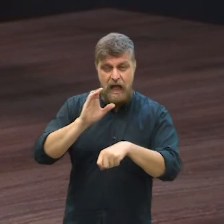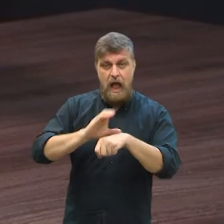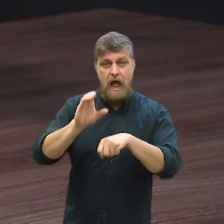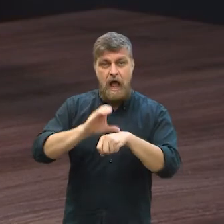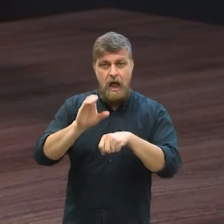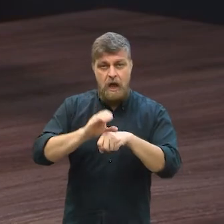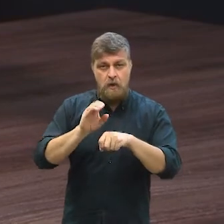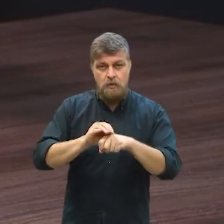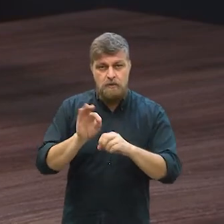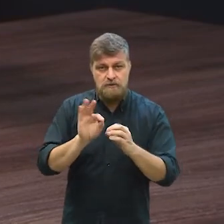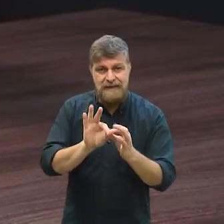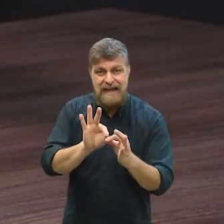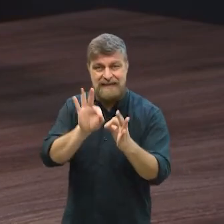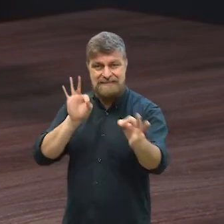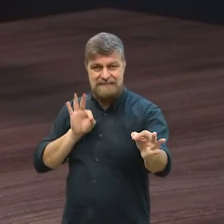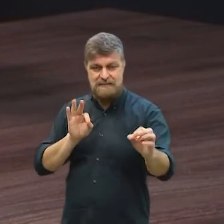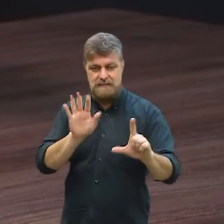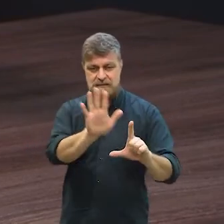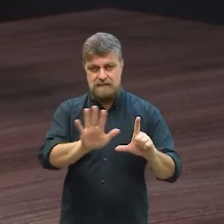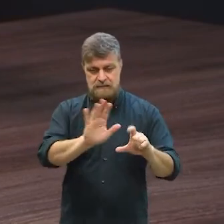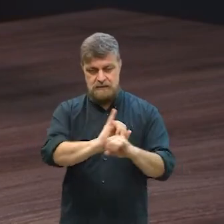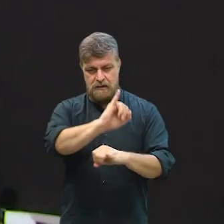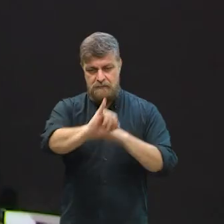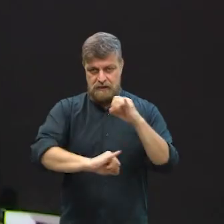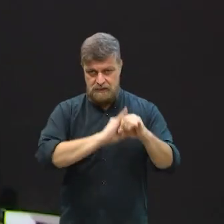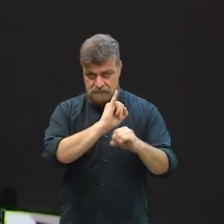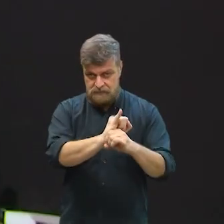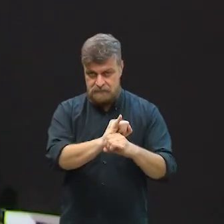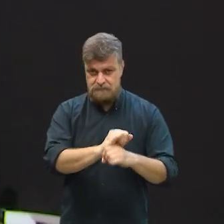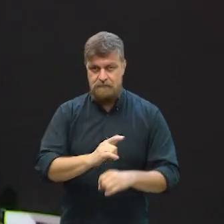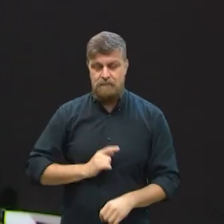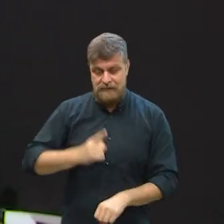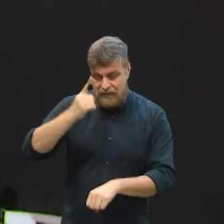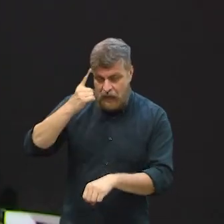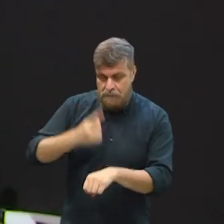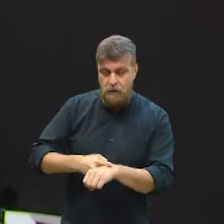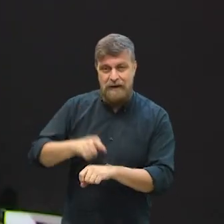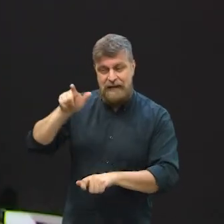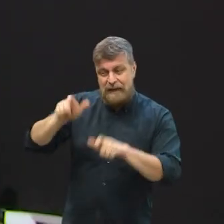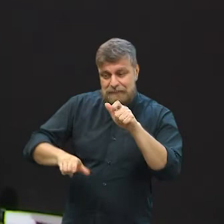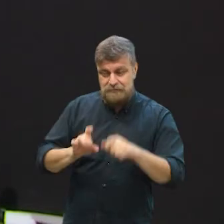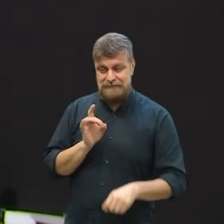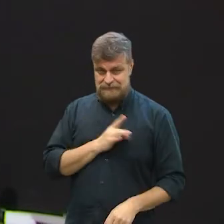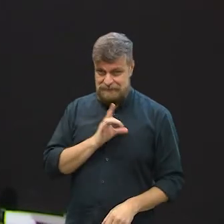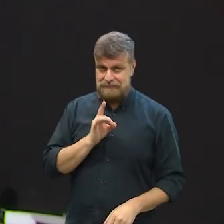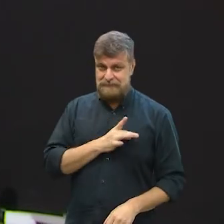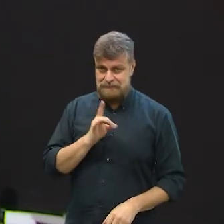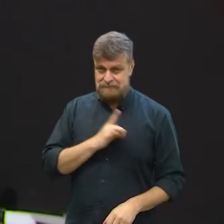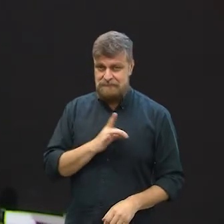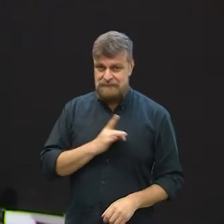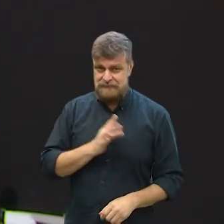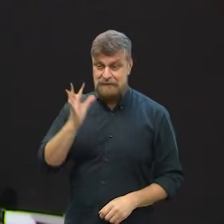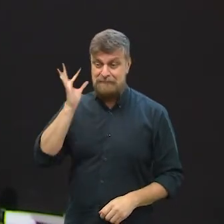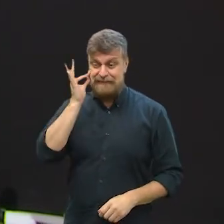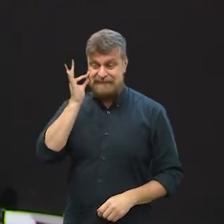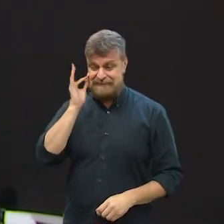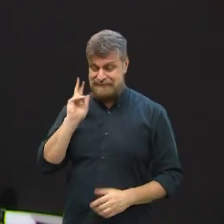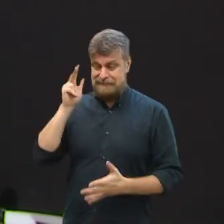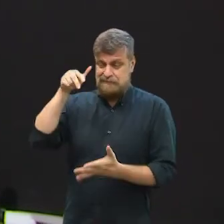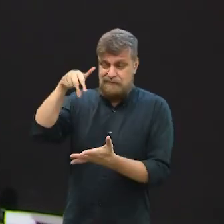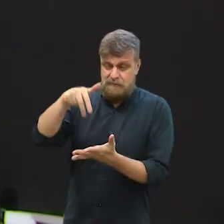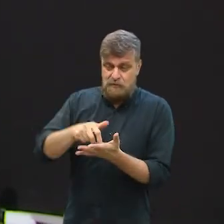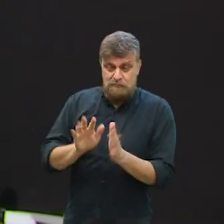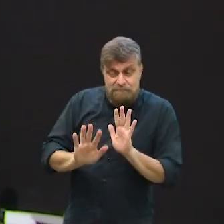possibilidade de cursos à distância. A gente está num momento em que muita gente ainda tem o receio de participar de